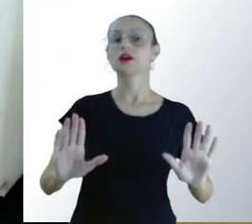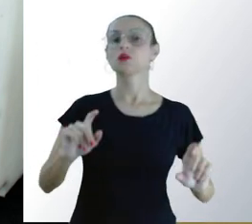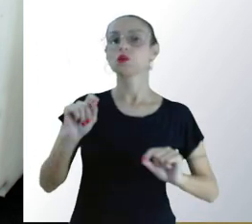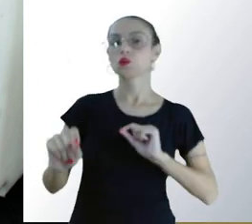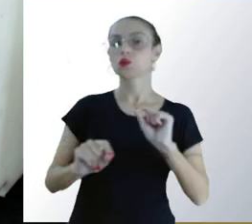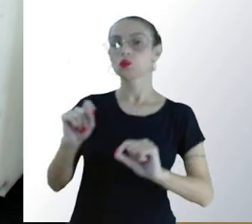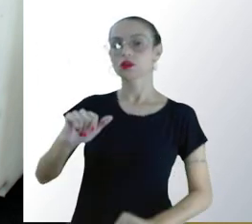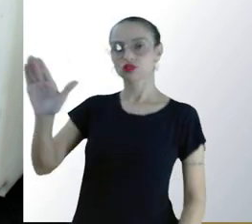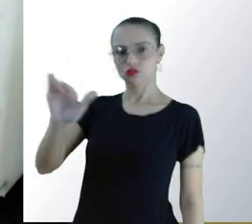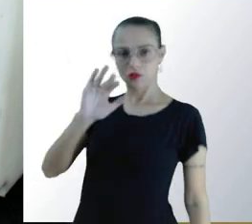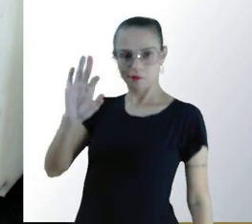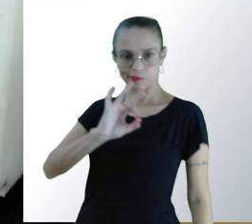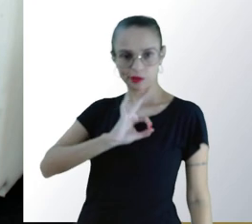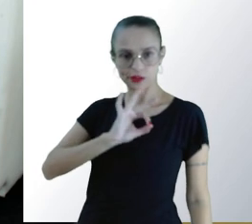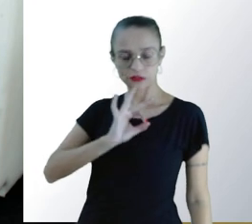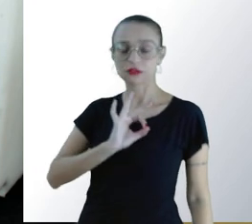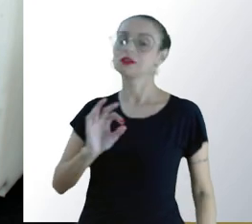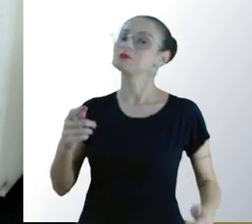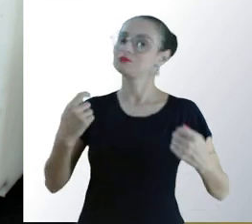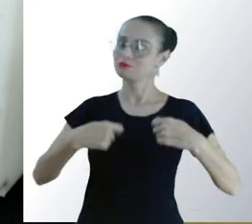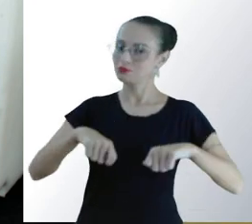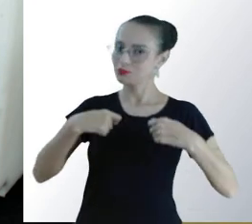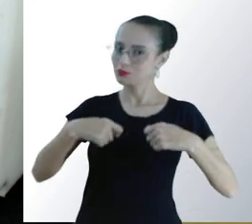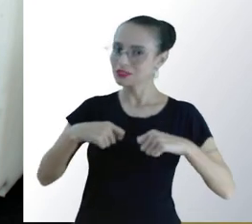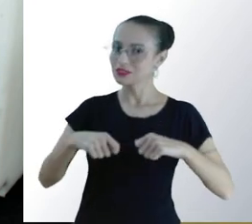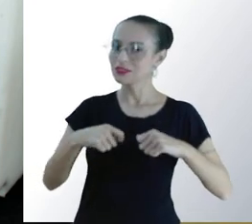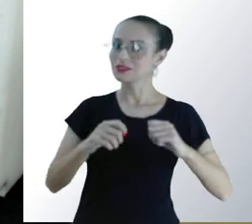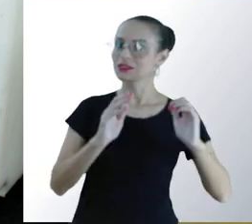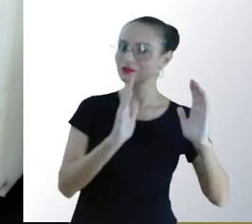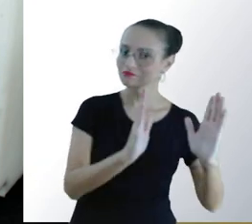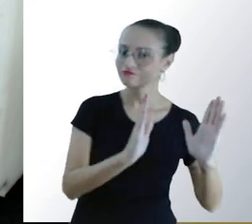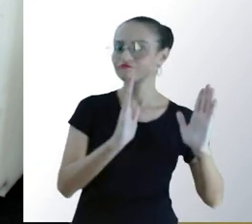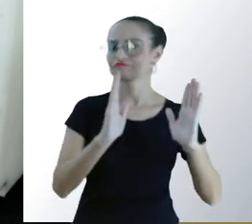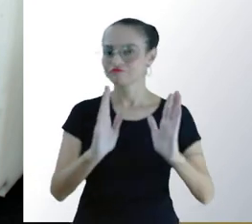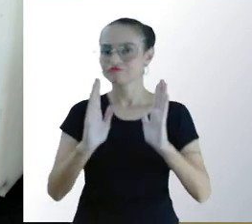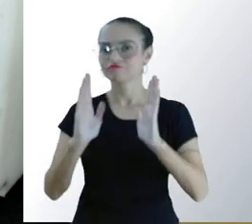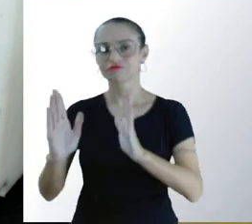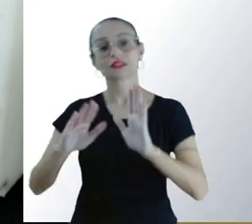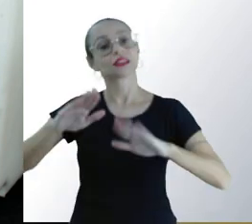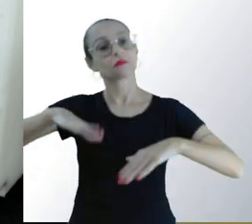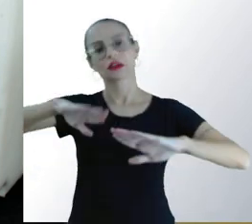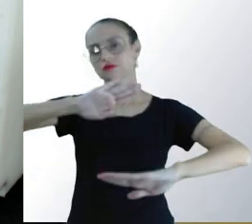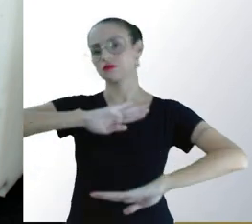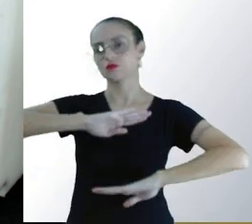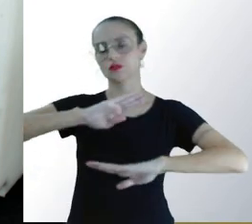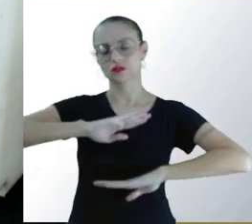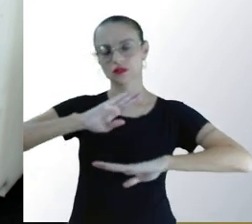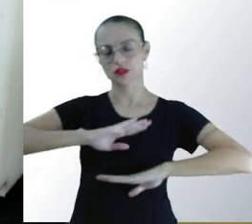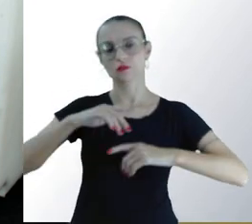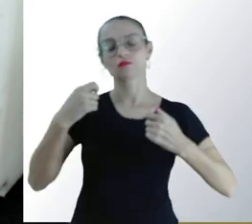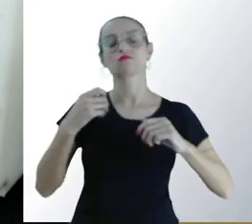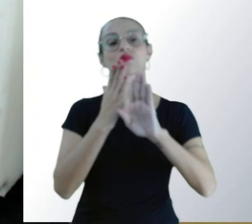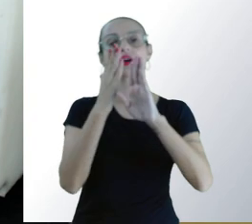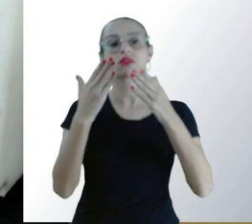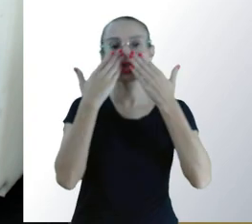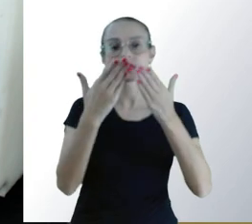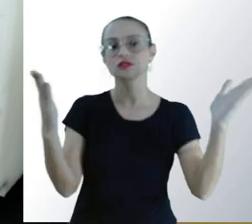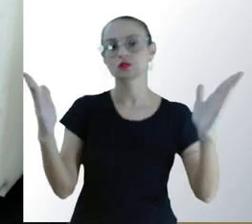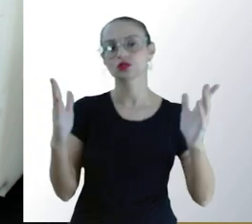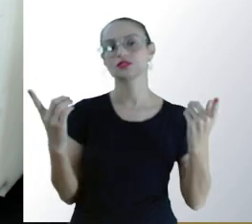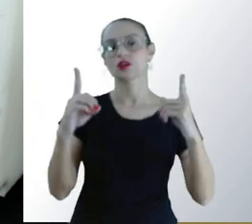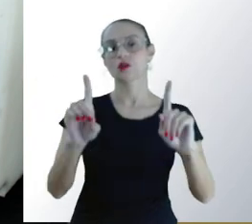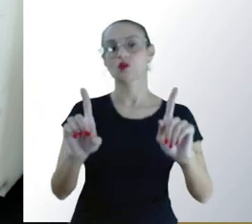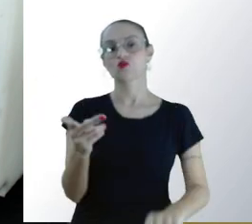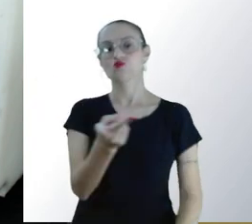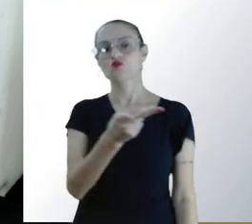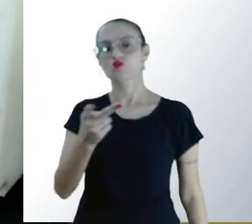Acionar essa força policial tem que ser caso a caso, sim, em razão da necessidade e da exposição que isso vai dar, porque isso, como eu